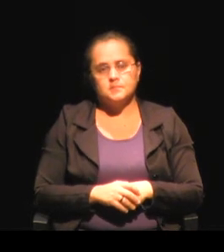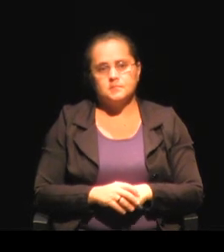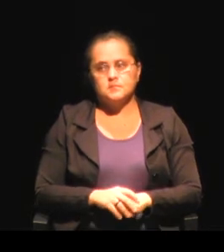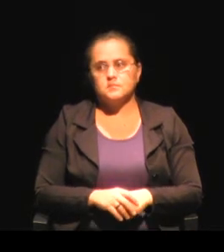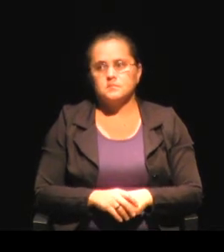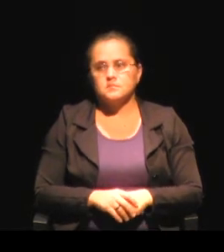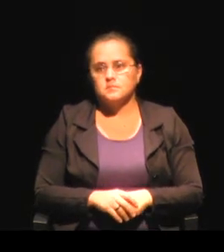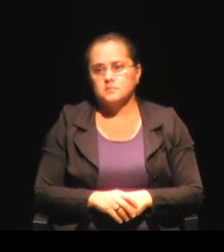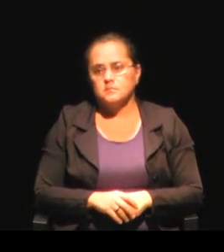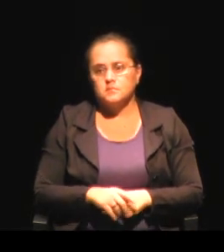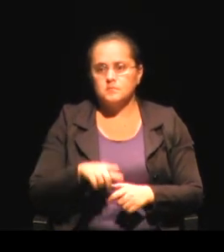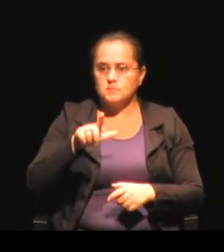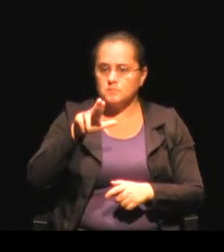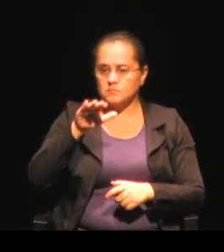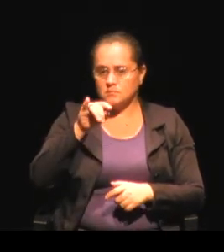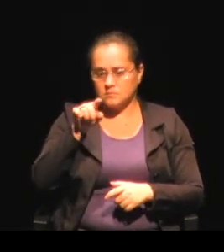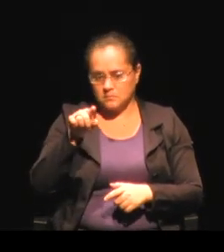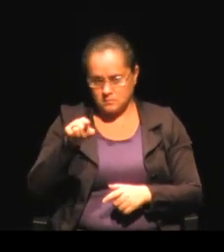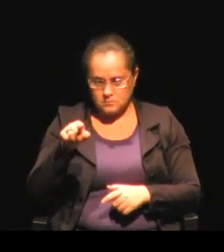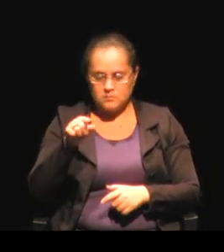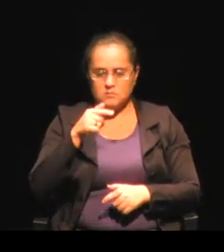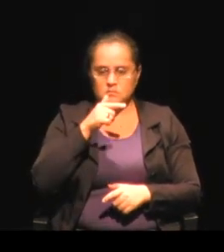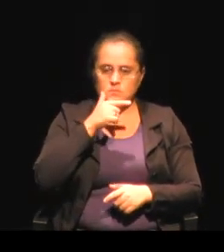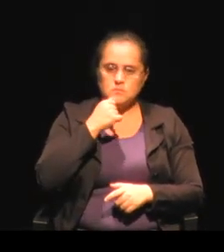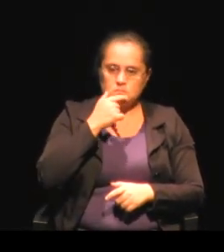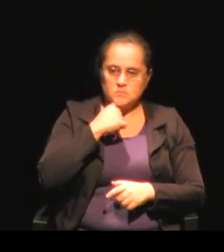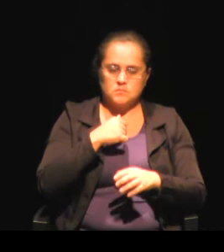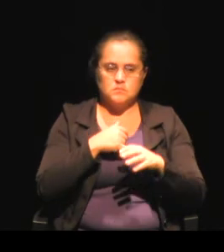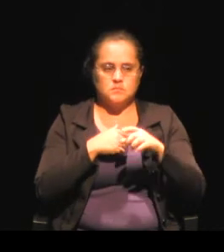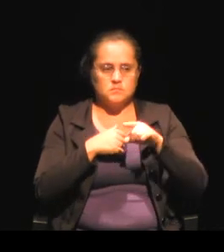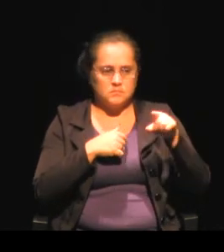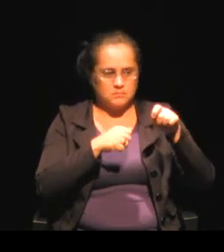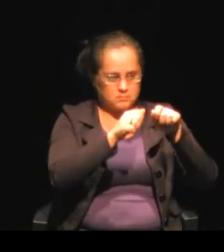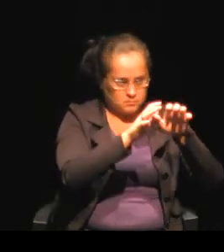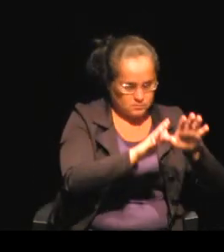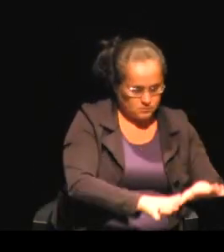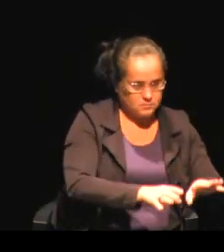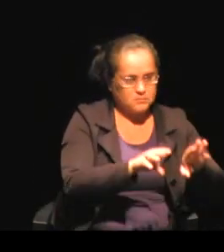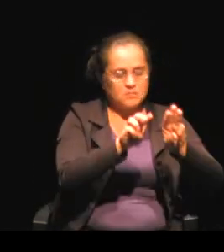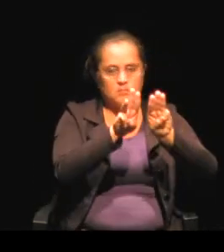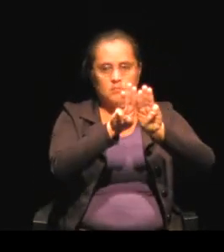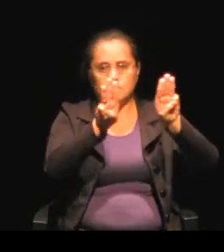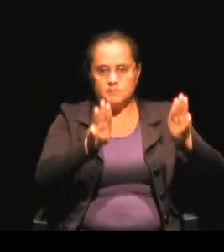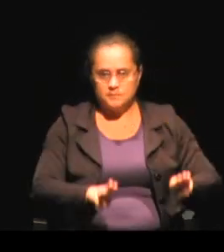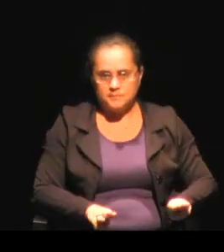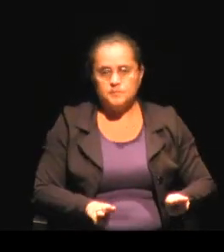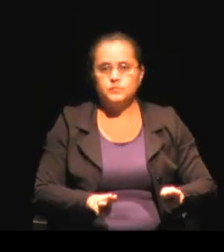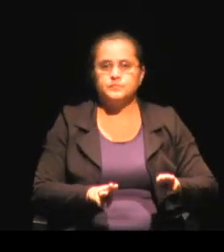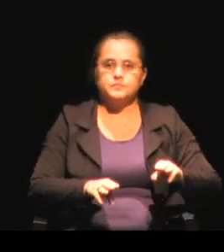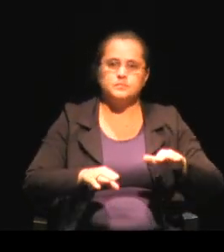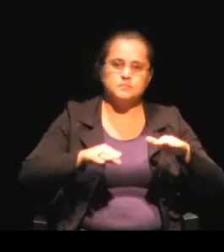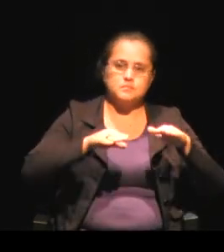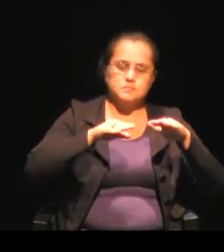relíquias jogadas. E essa visita do Lúcio Costa gerou um relatório, que, na verdade, é quase uma bíblia